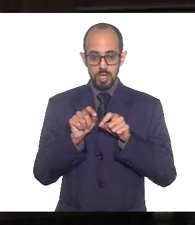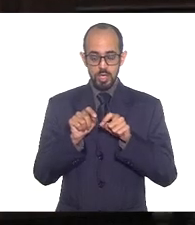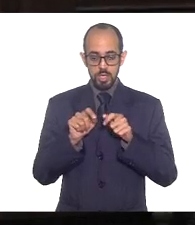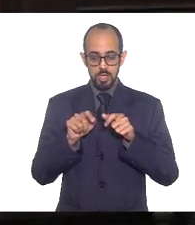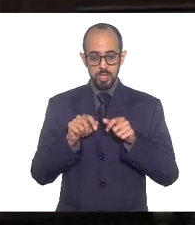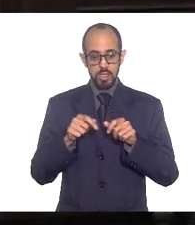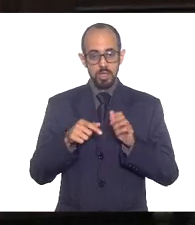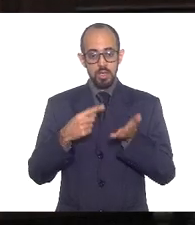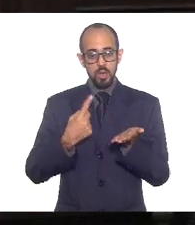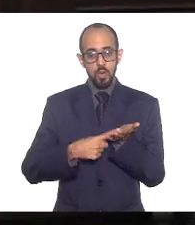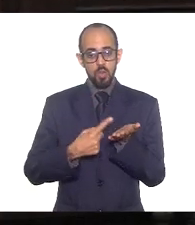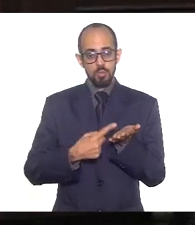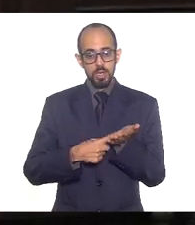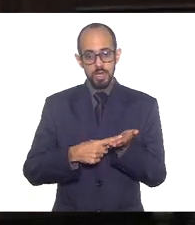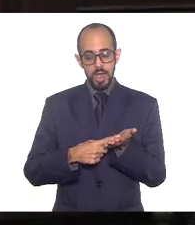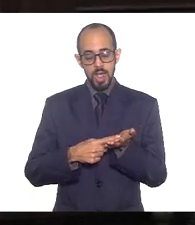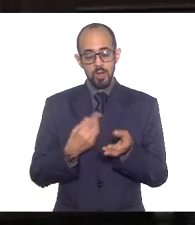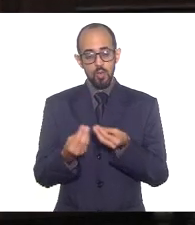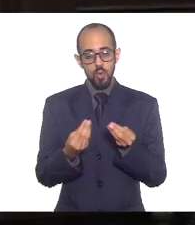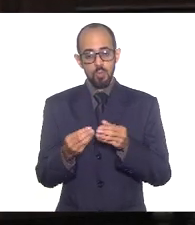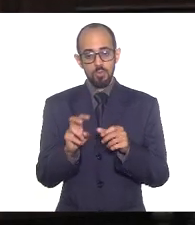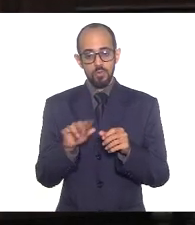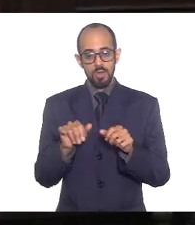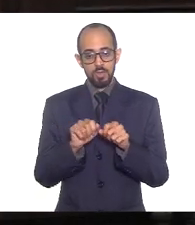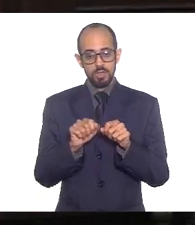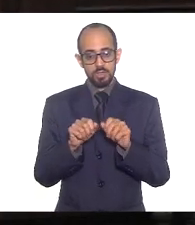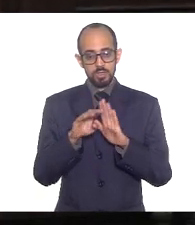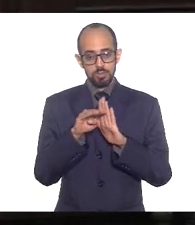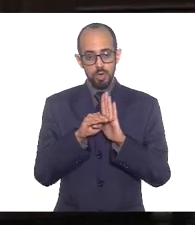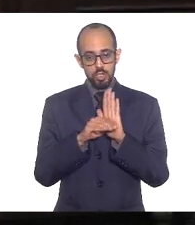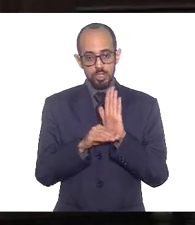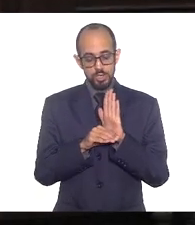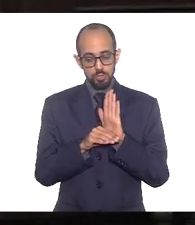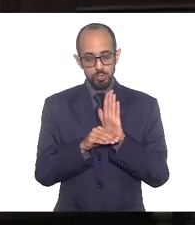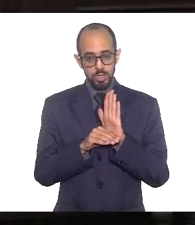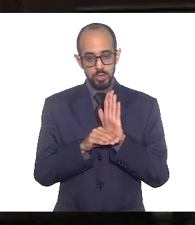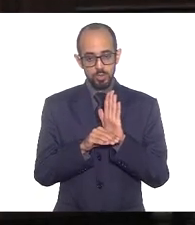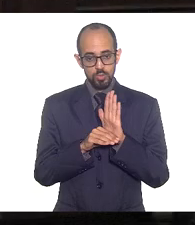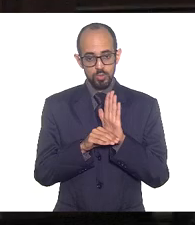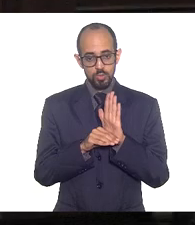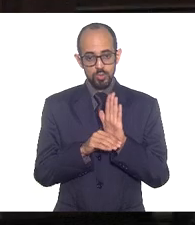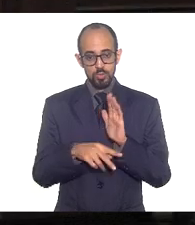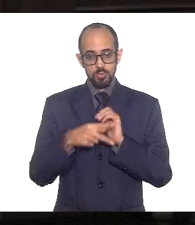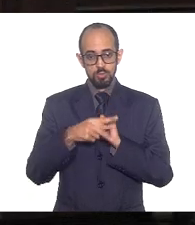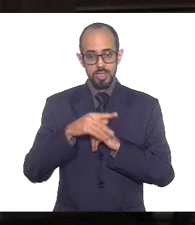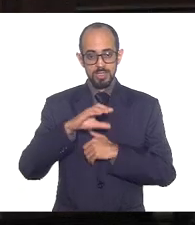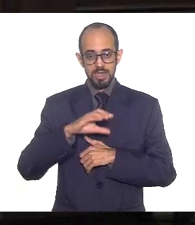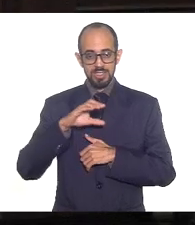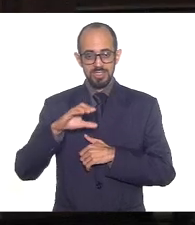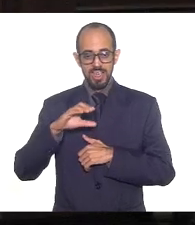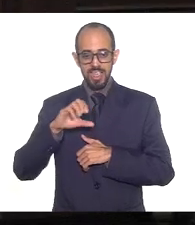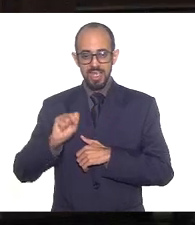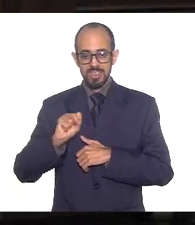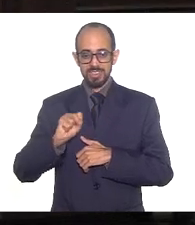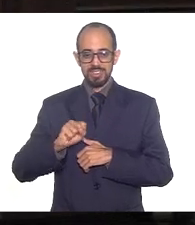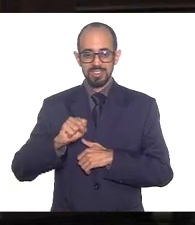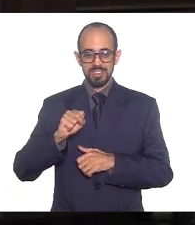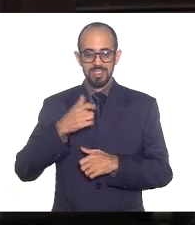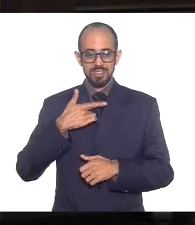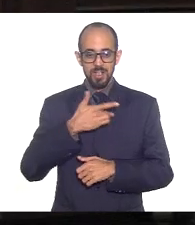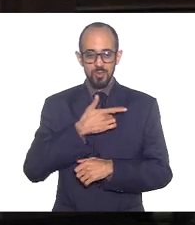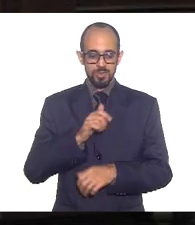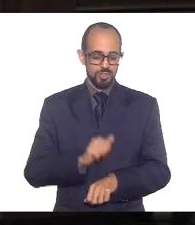operacionalização deste processo da implantação do pccs da Saúde